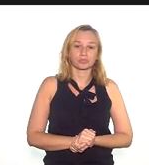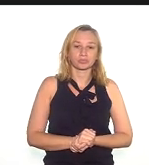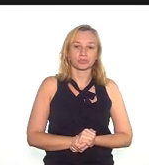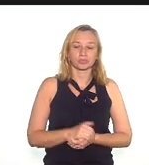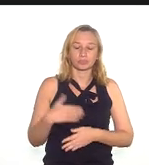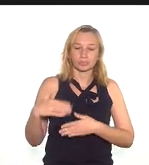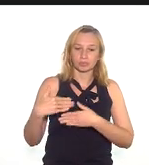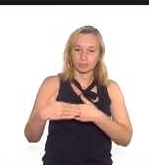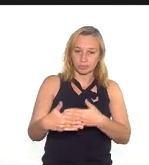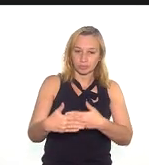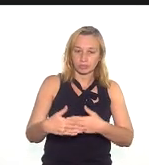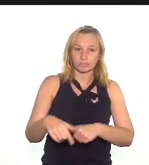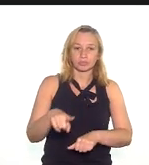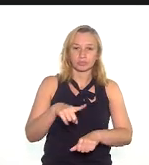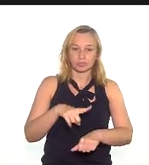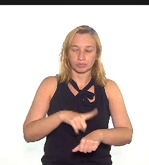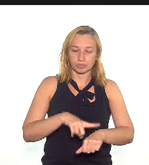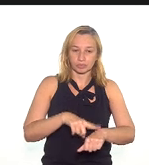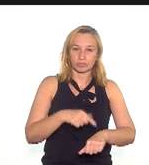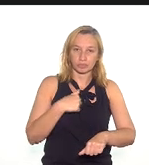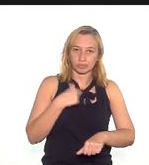Ao longo do tempo, como eu falei,